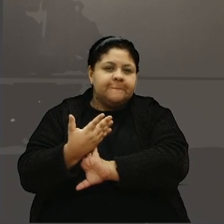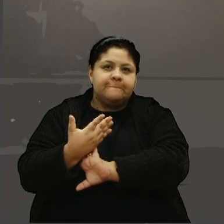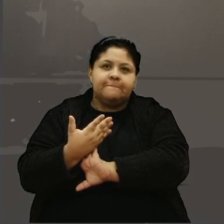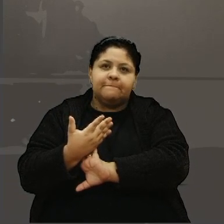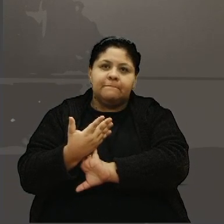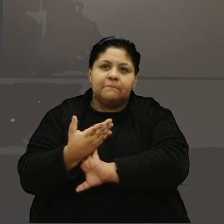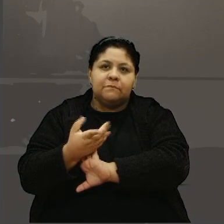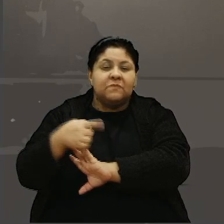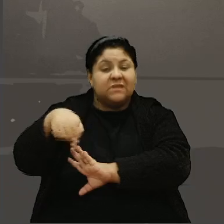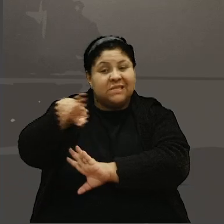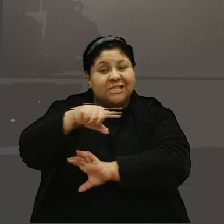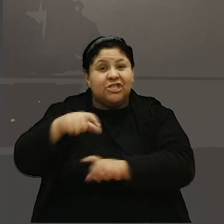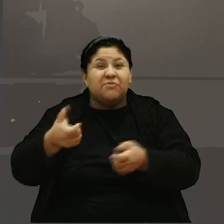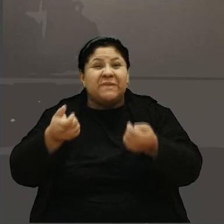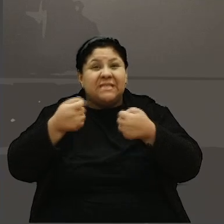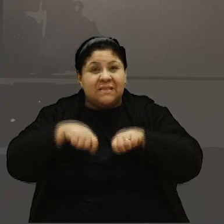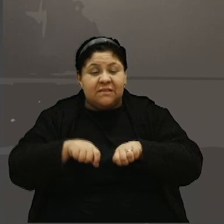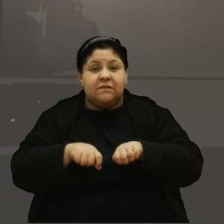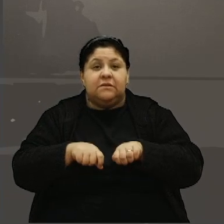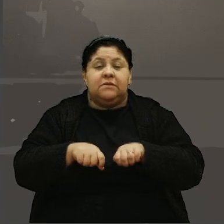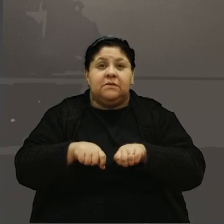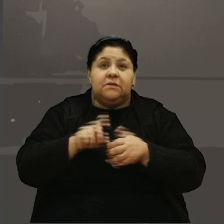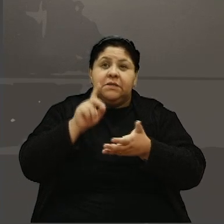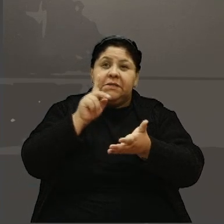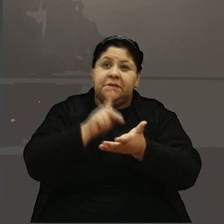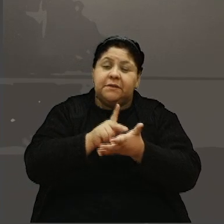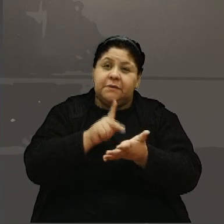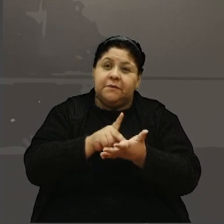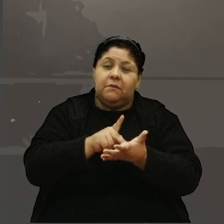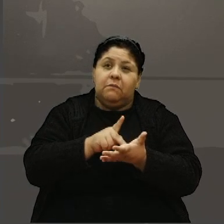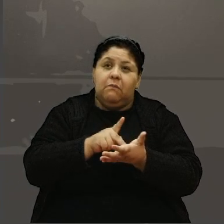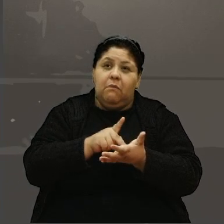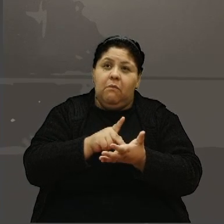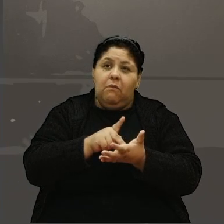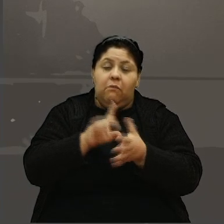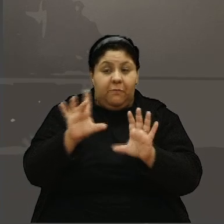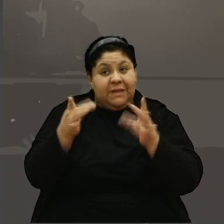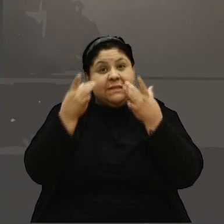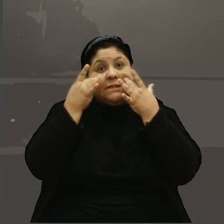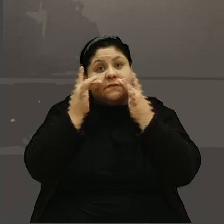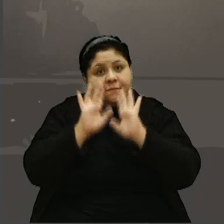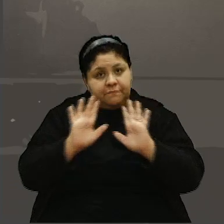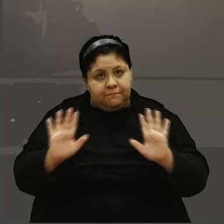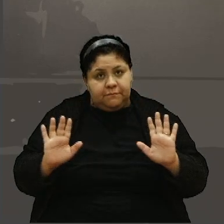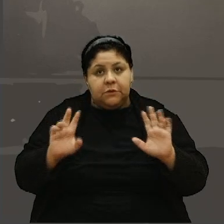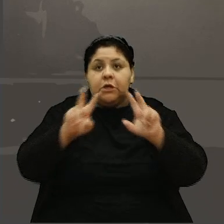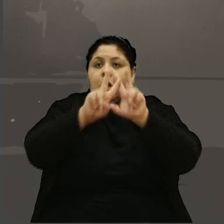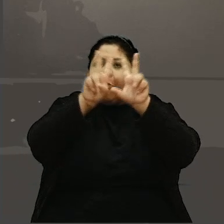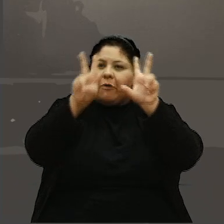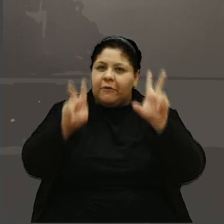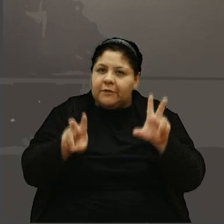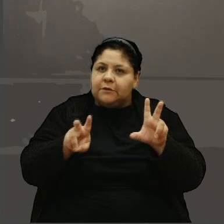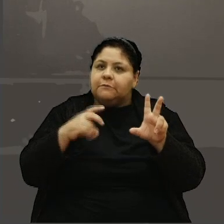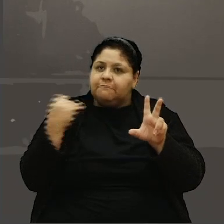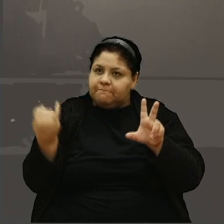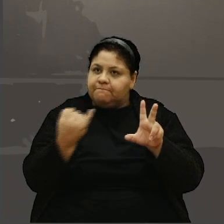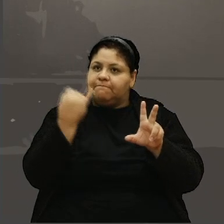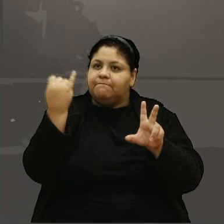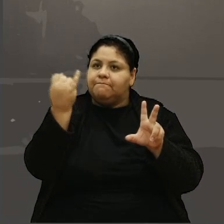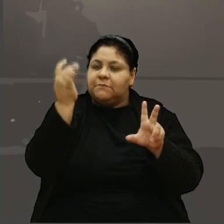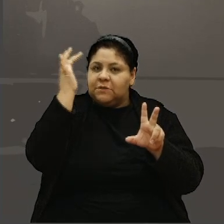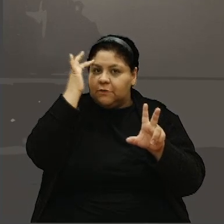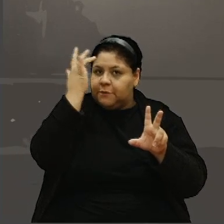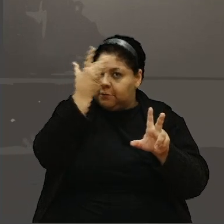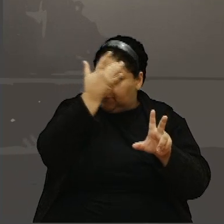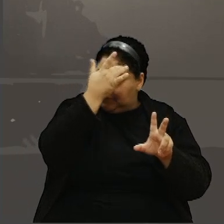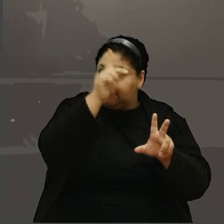e que a gente precisa realmente uma atenção. É uma pauta sensível, a saúde mental